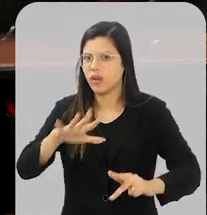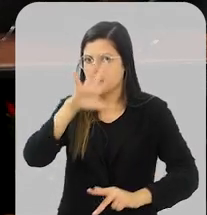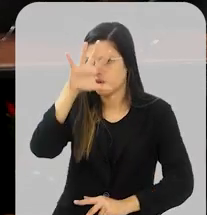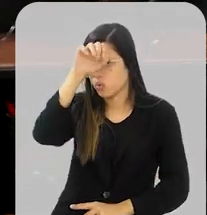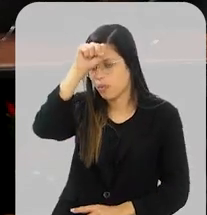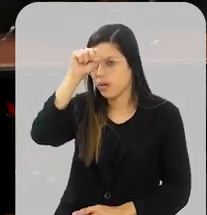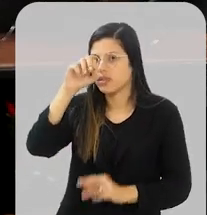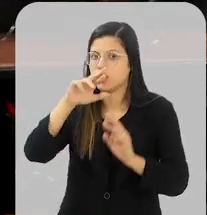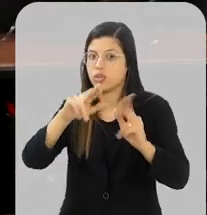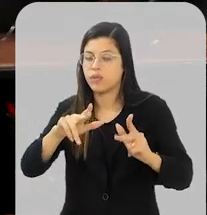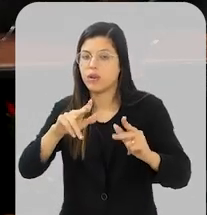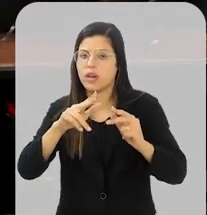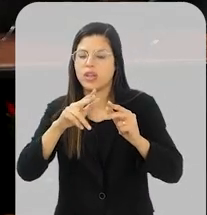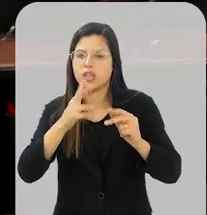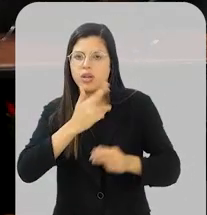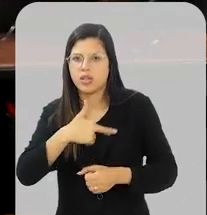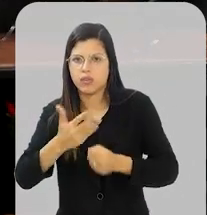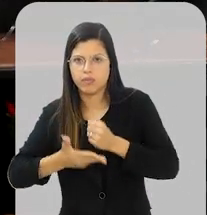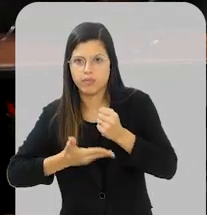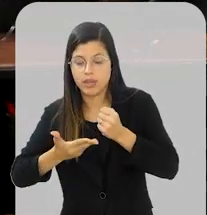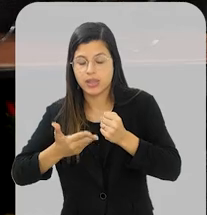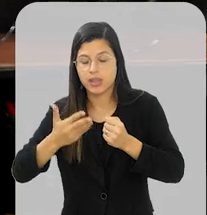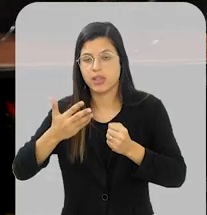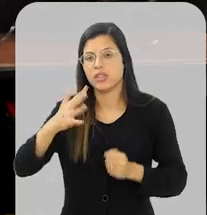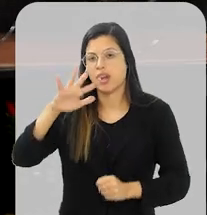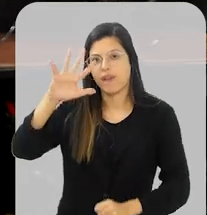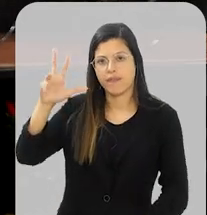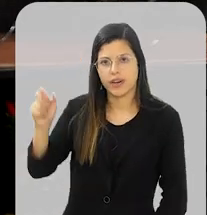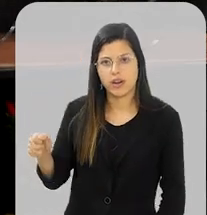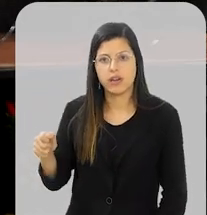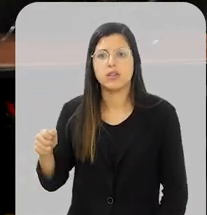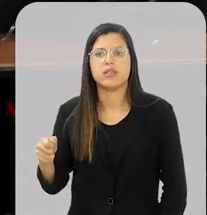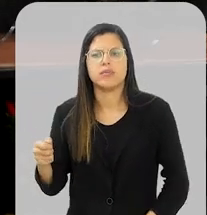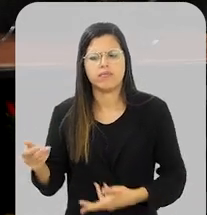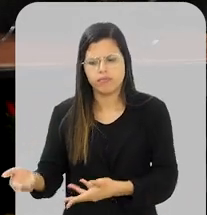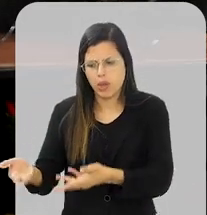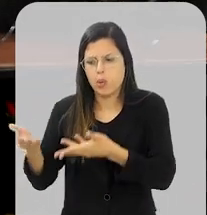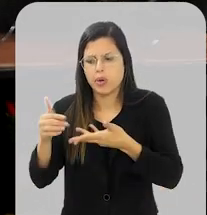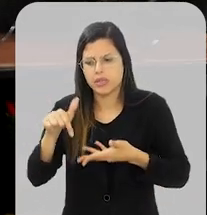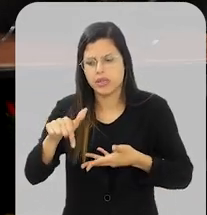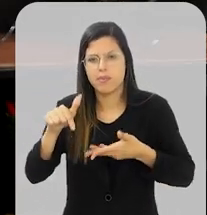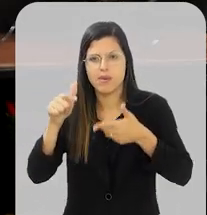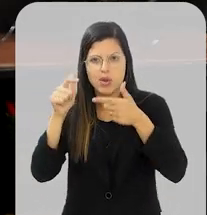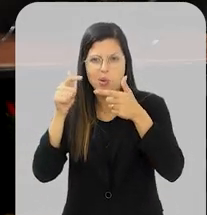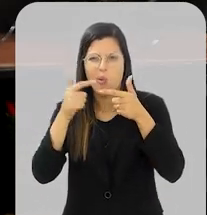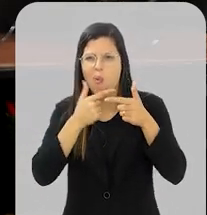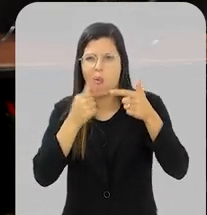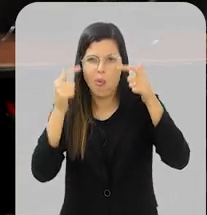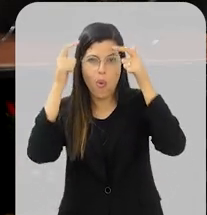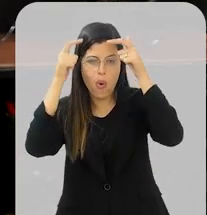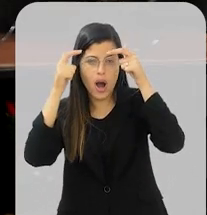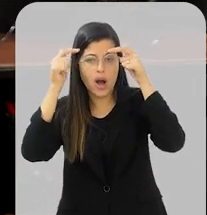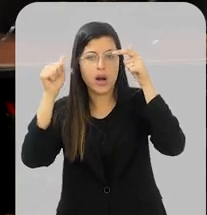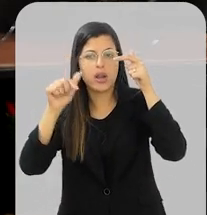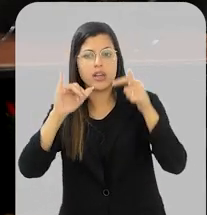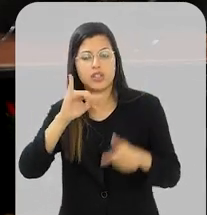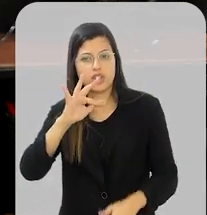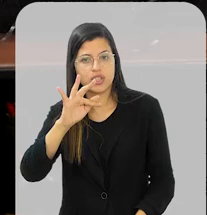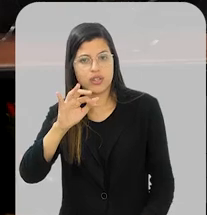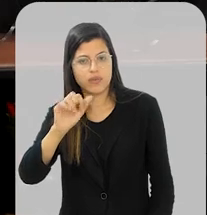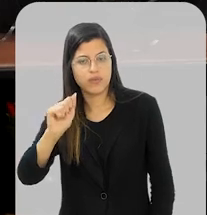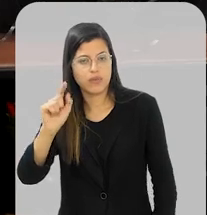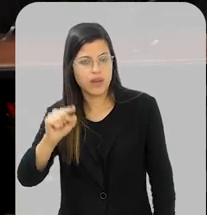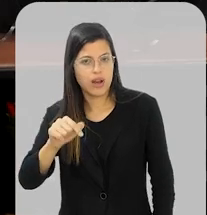africanas e Umbanda. Eu recebi o rei de Ifá aqui. Eu recebi o rei que é responsável